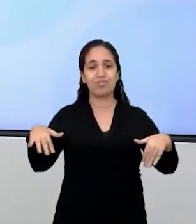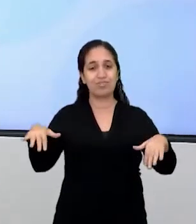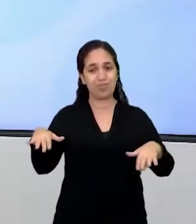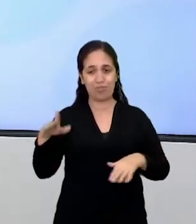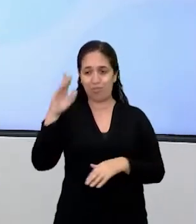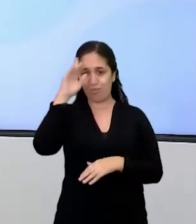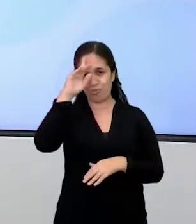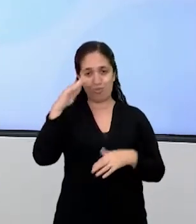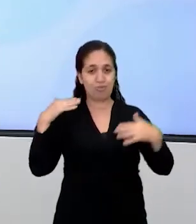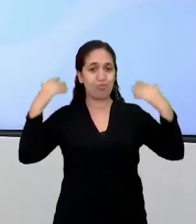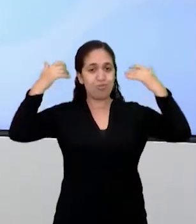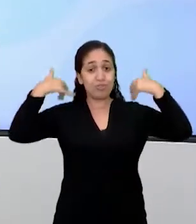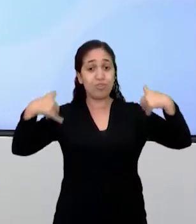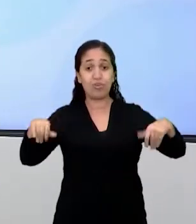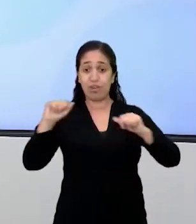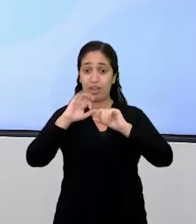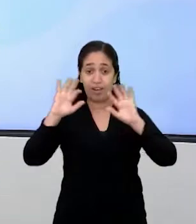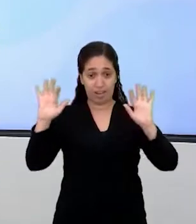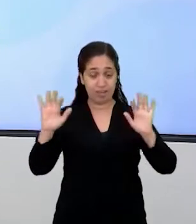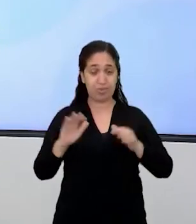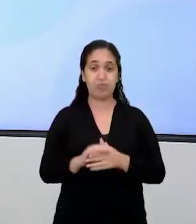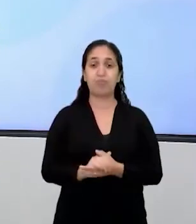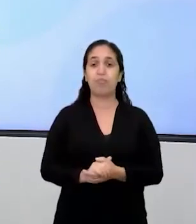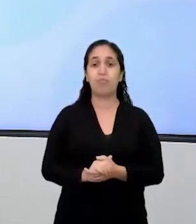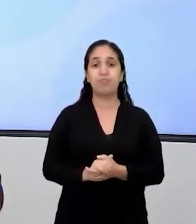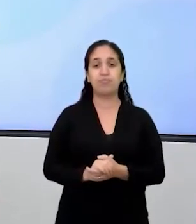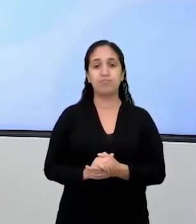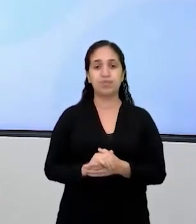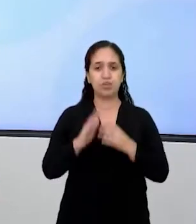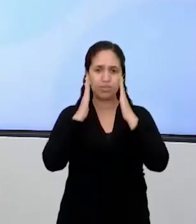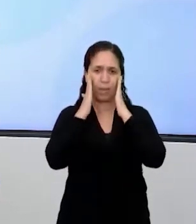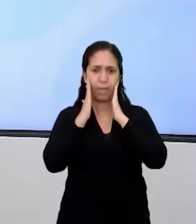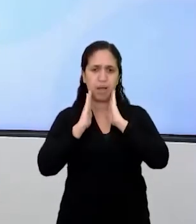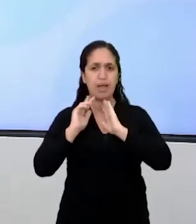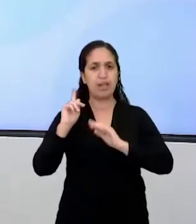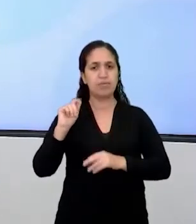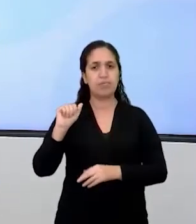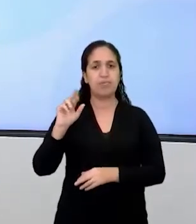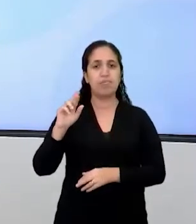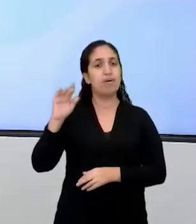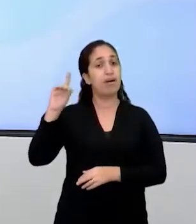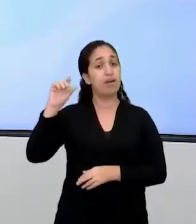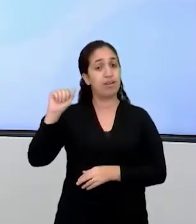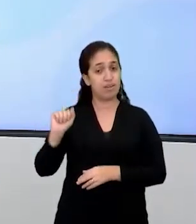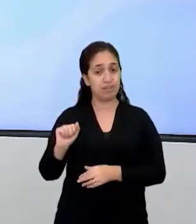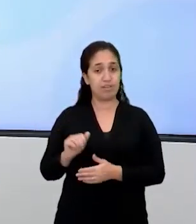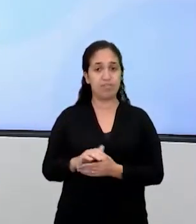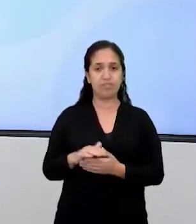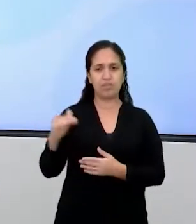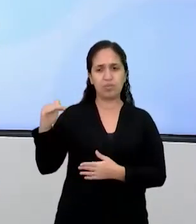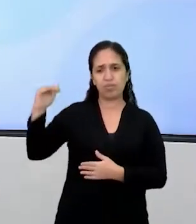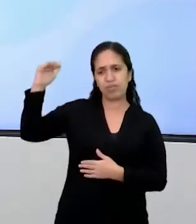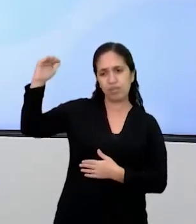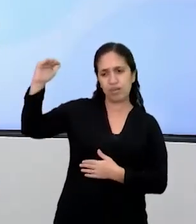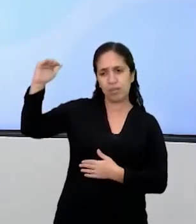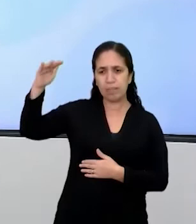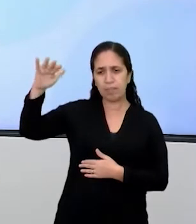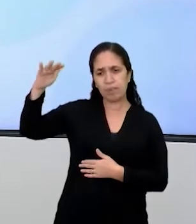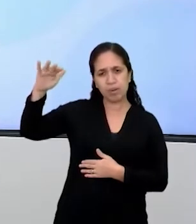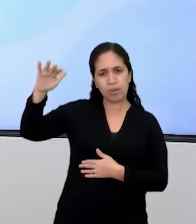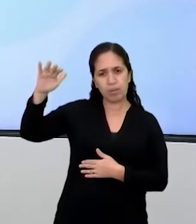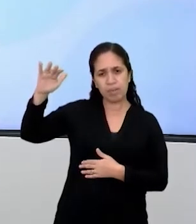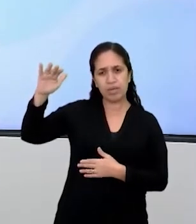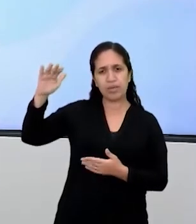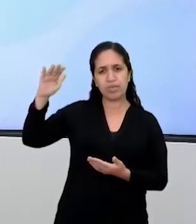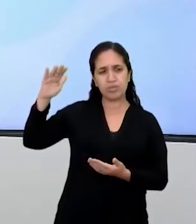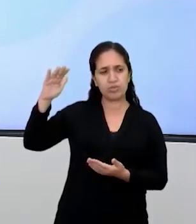e longo. Eu sou uma pessoa de pele parda, tenho uma estatura mediana, apesar que eu comecei